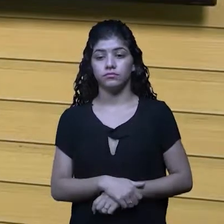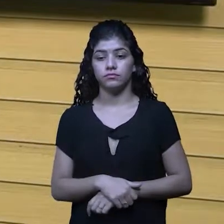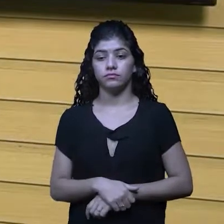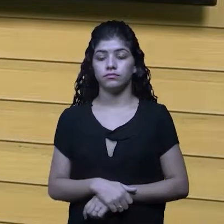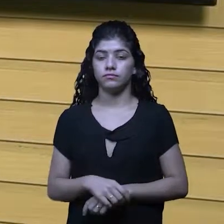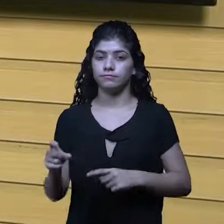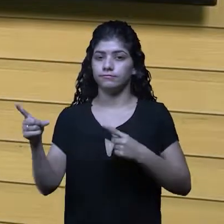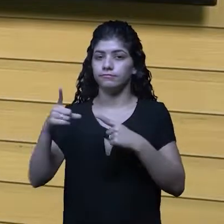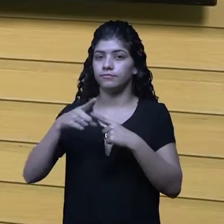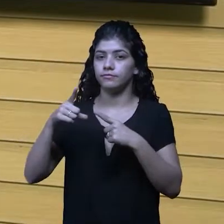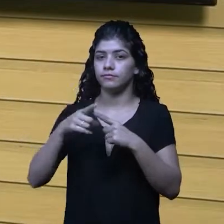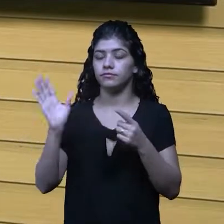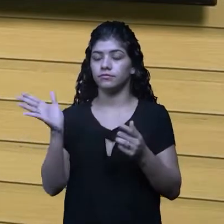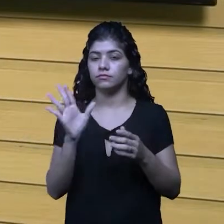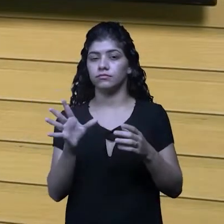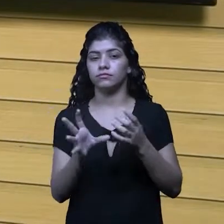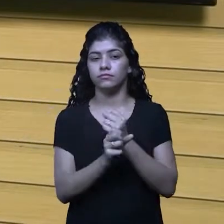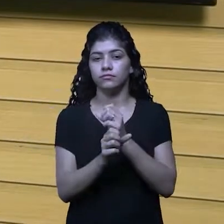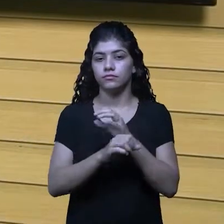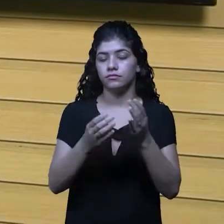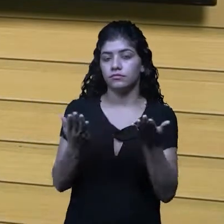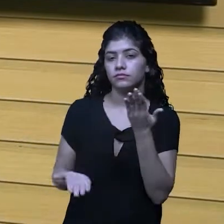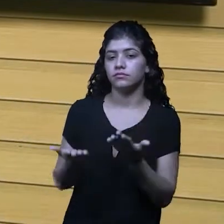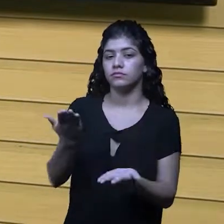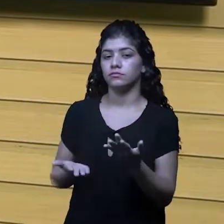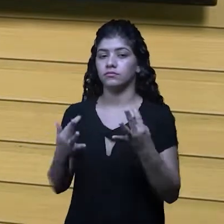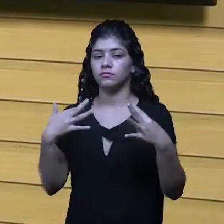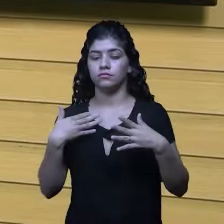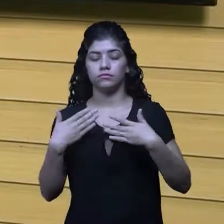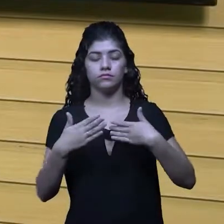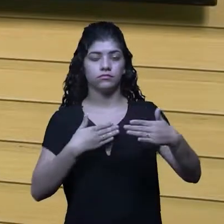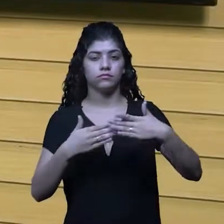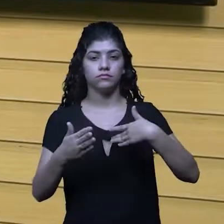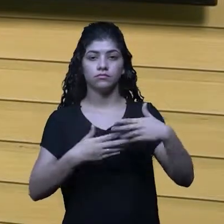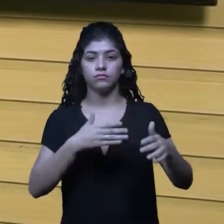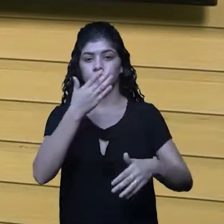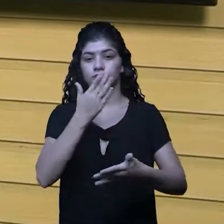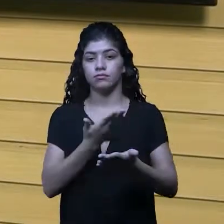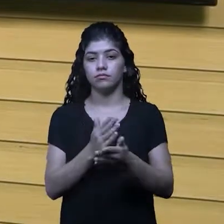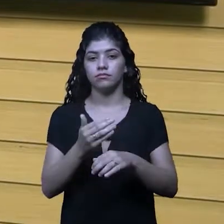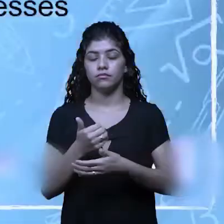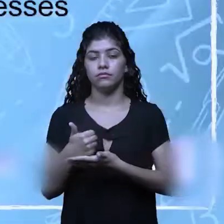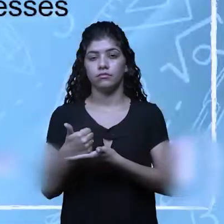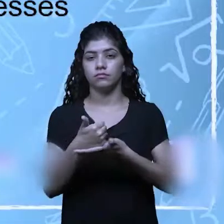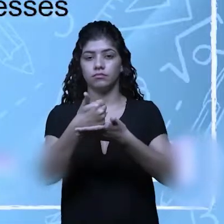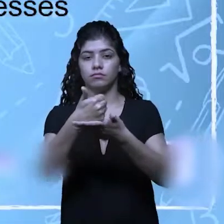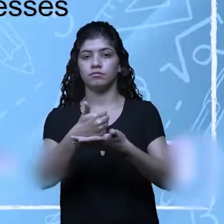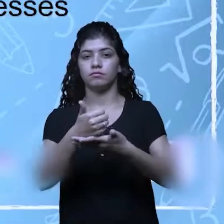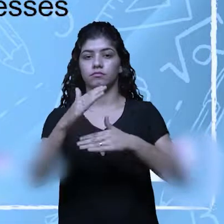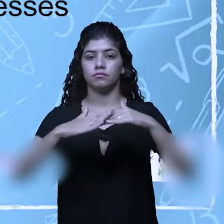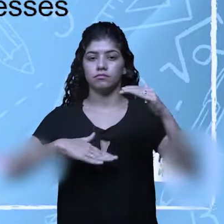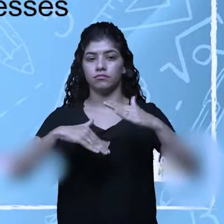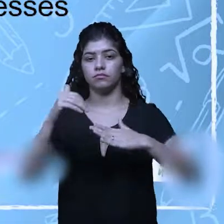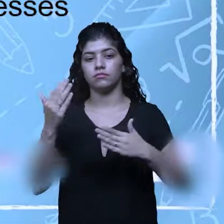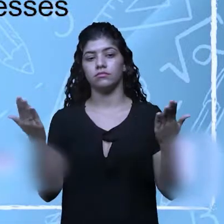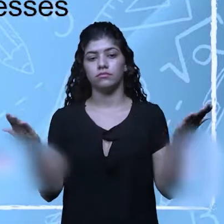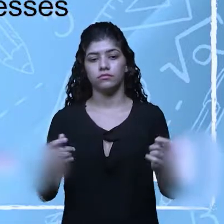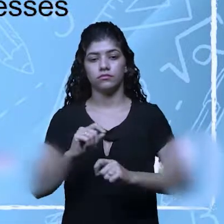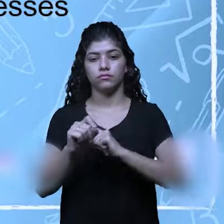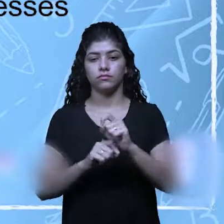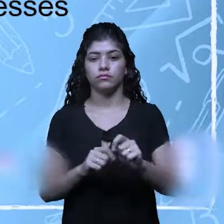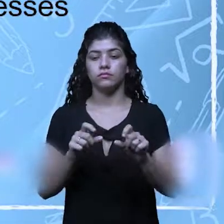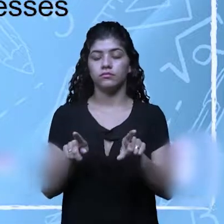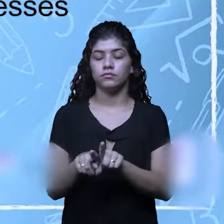esse tipo de medida que a gente for fazer, tem que estar acessível a qualquer profissional. Podemos ver que,